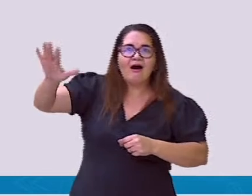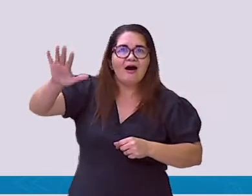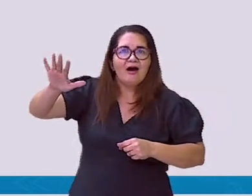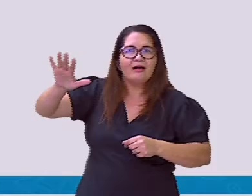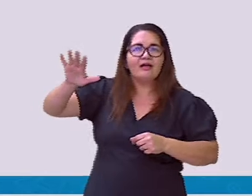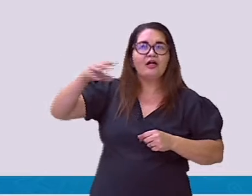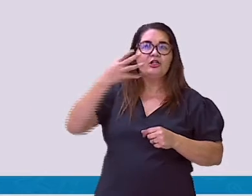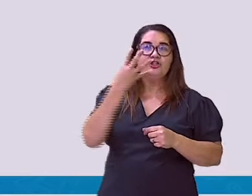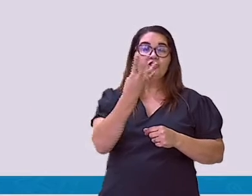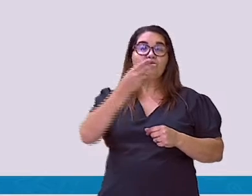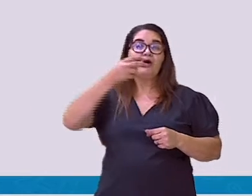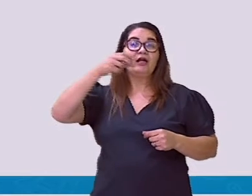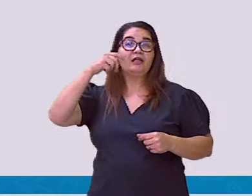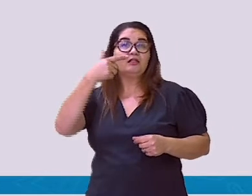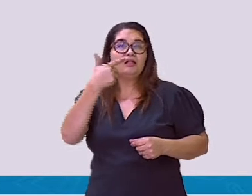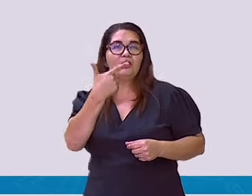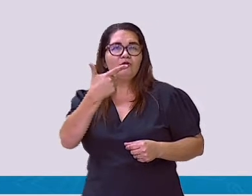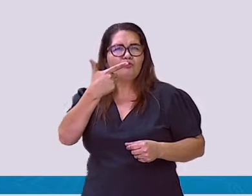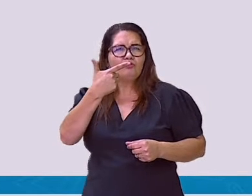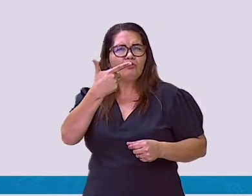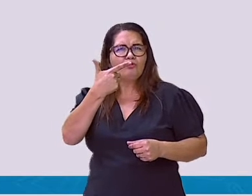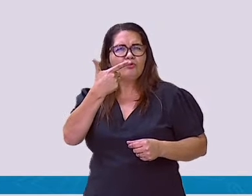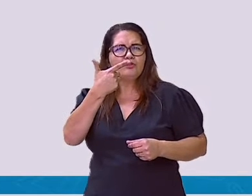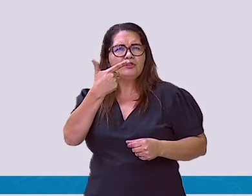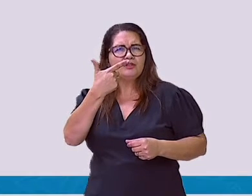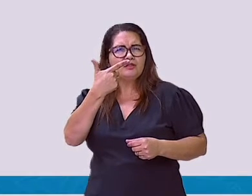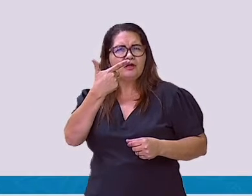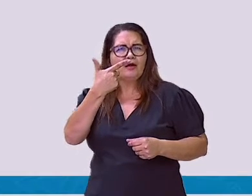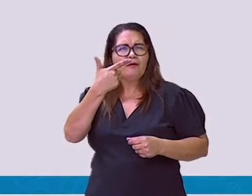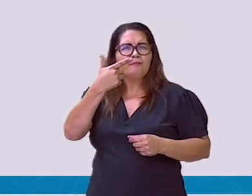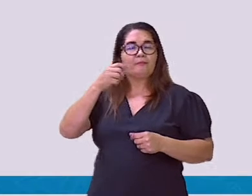de quilômetros quadrados,